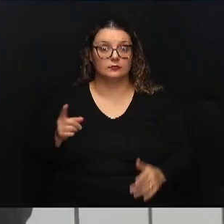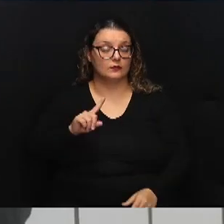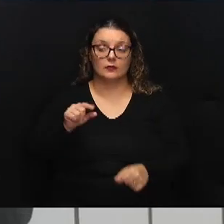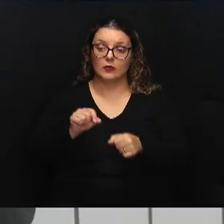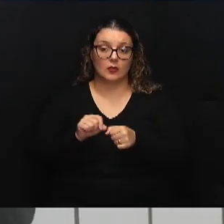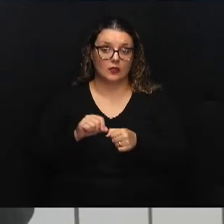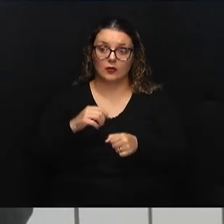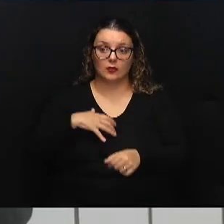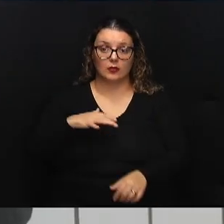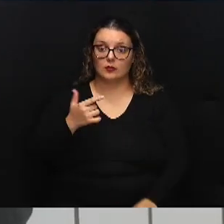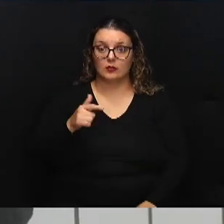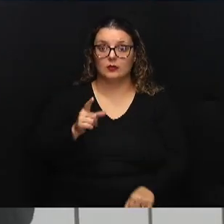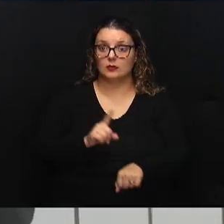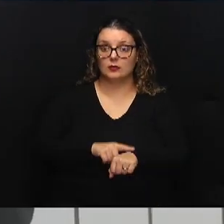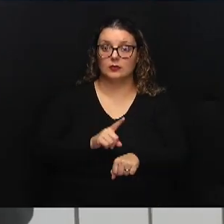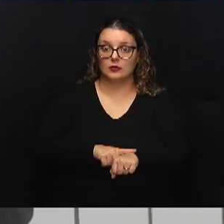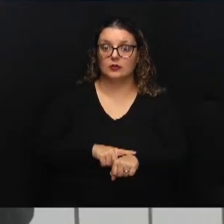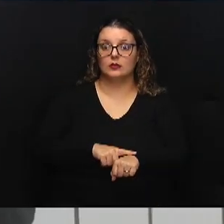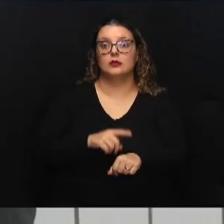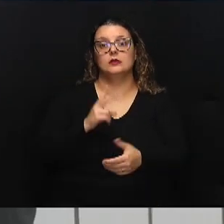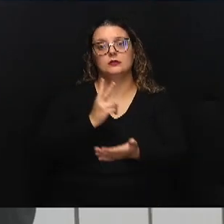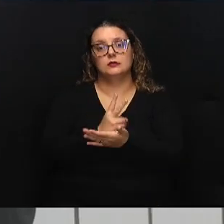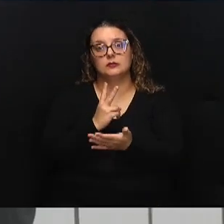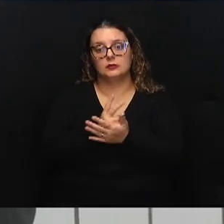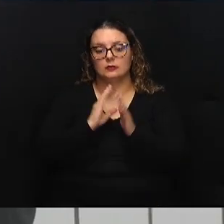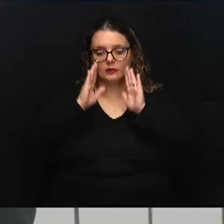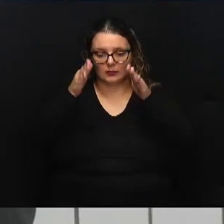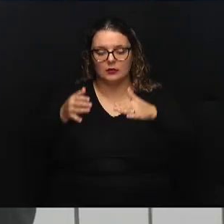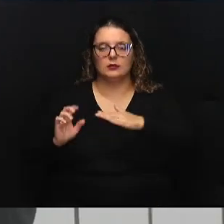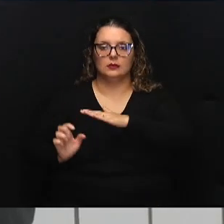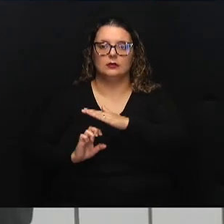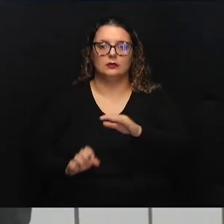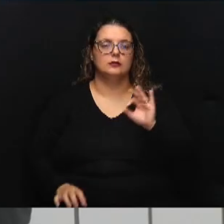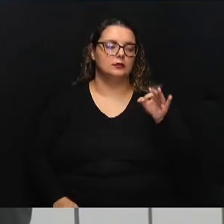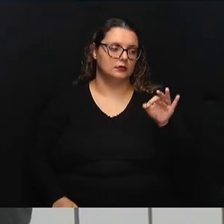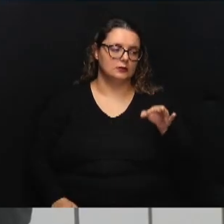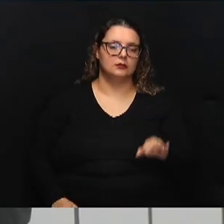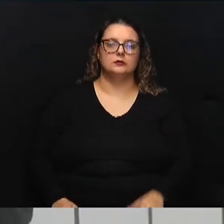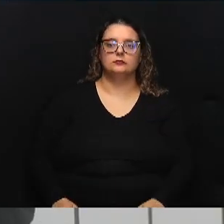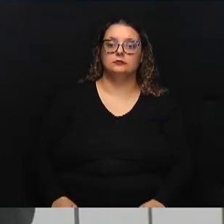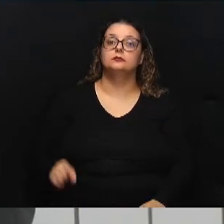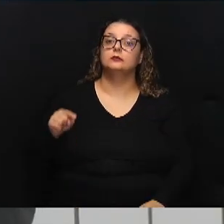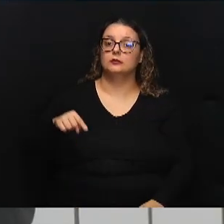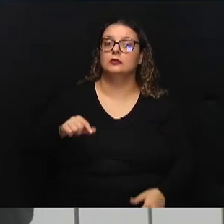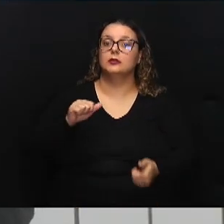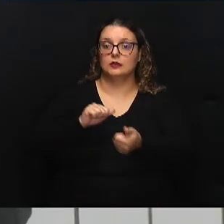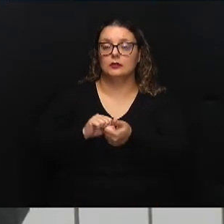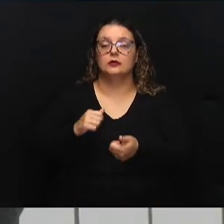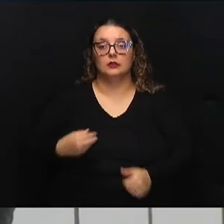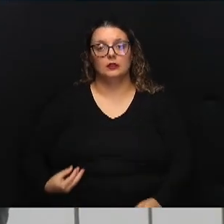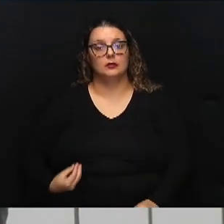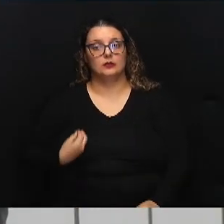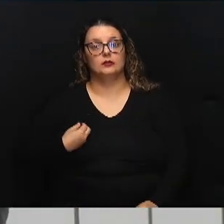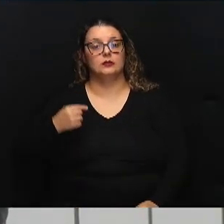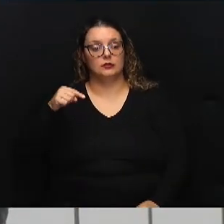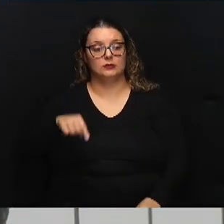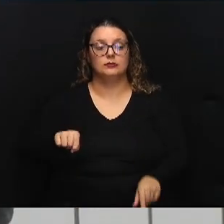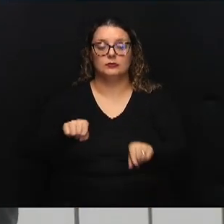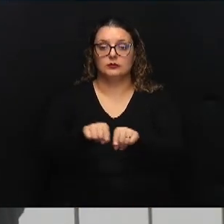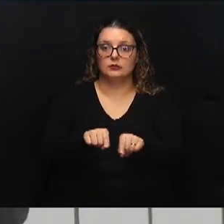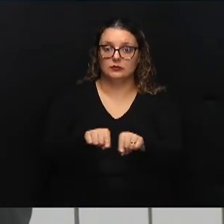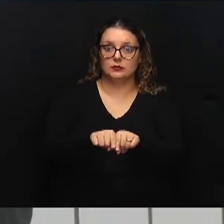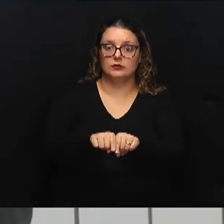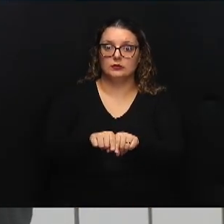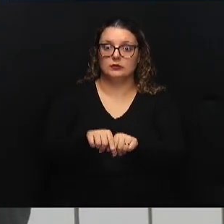fazem isso porque não tem tempo. O tempo todo é dedicado para a empresa. Exatamente. Né? E isso é qualidade de vida. E isso também entra